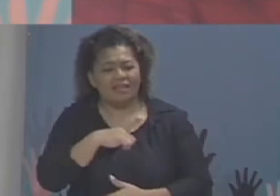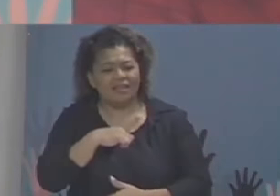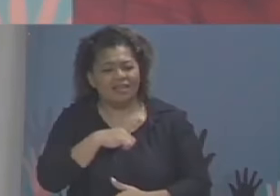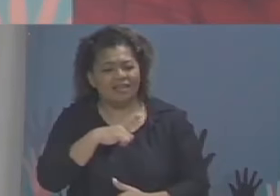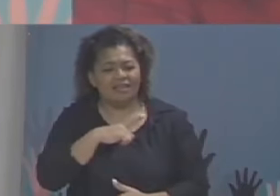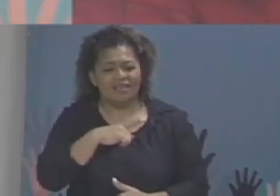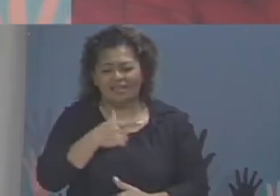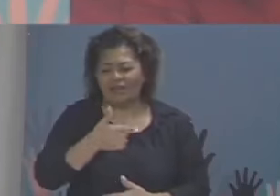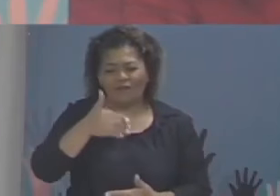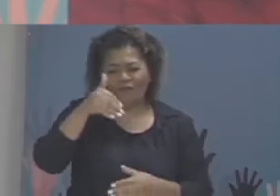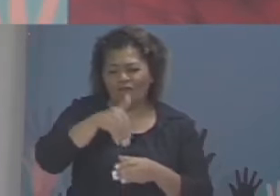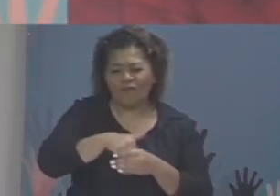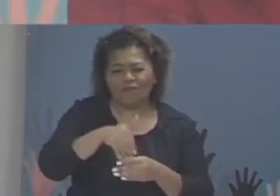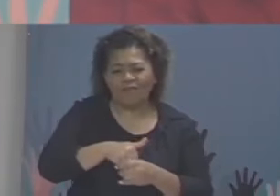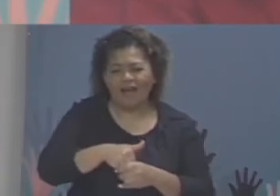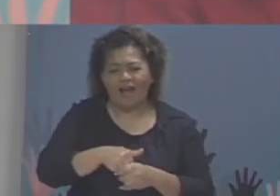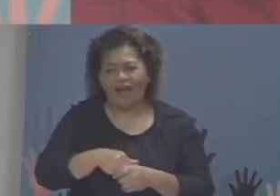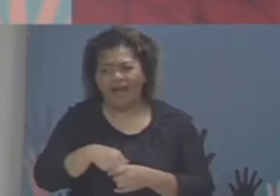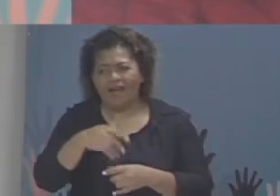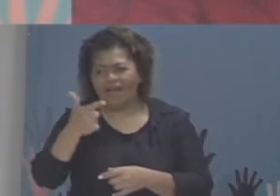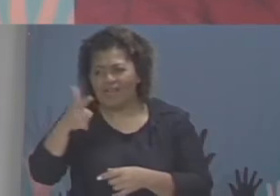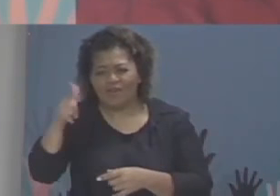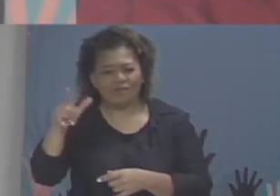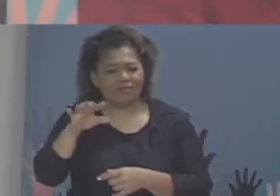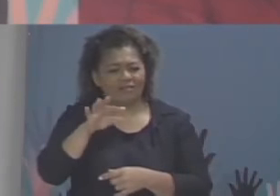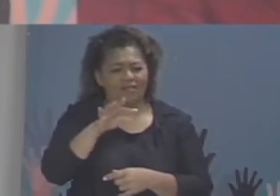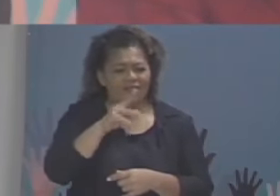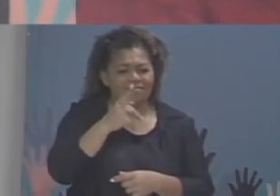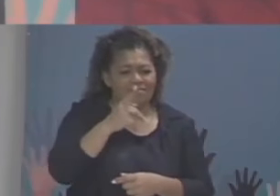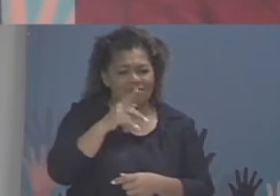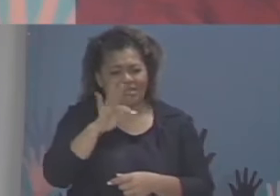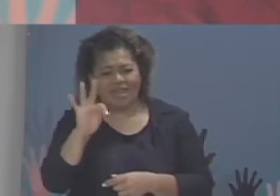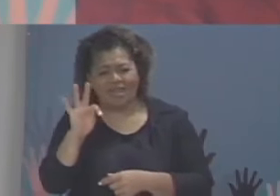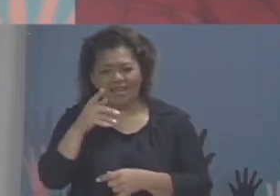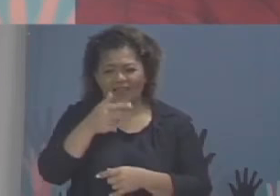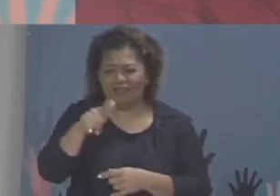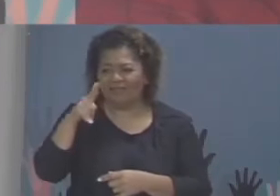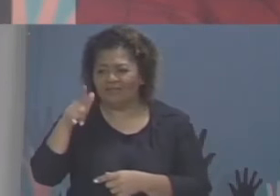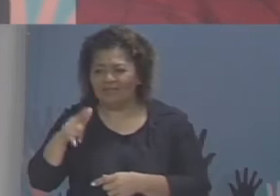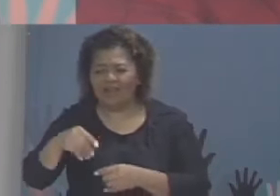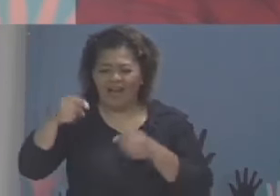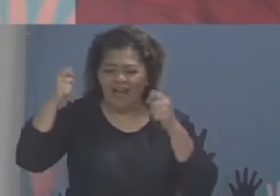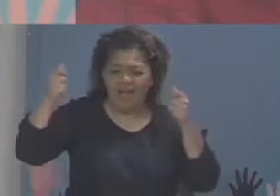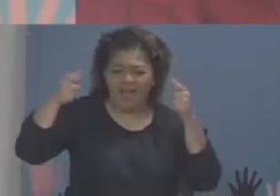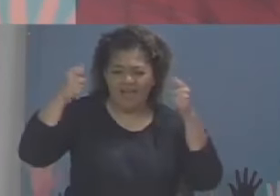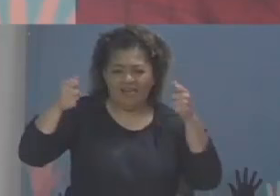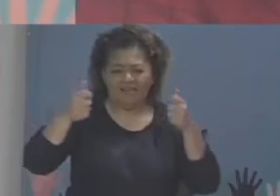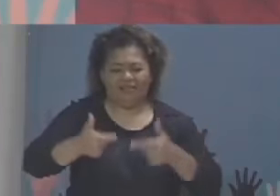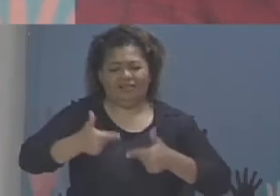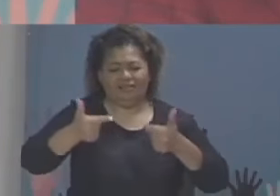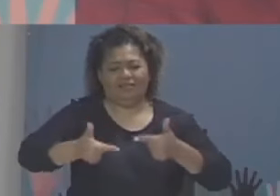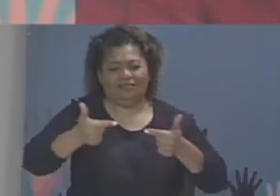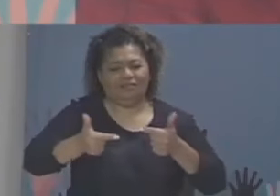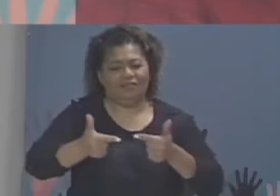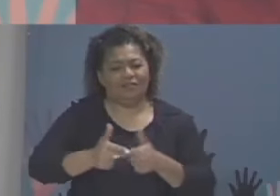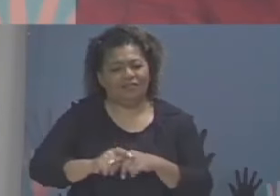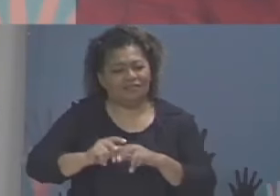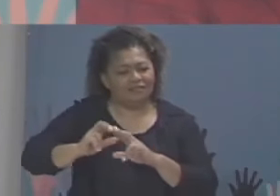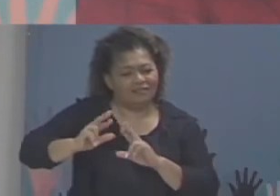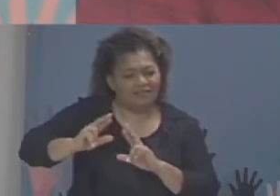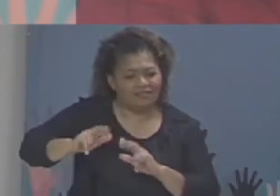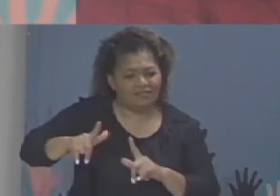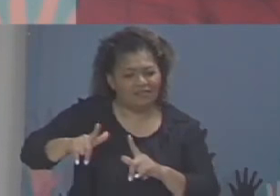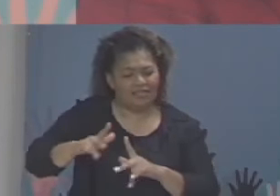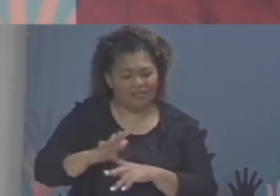fiquei pensando nisso na sua resposta, na sua pergunta em relação às manifestações que depois foram também, de certo